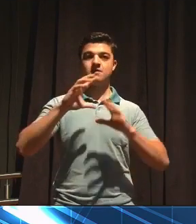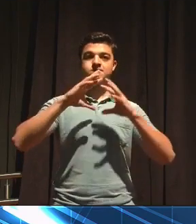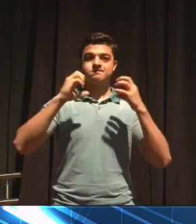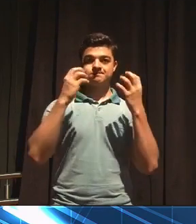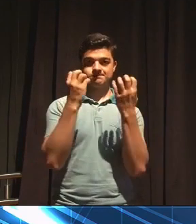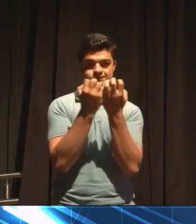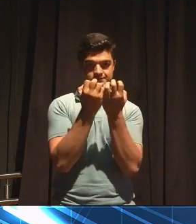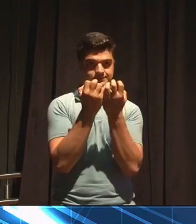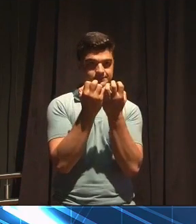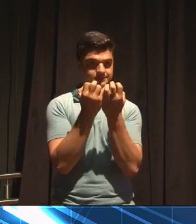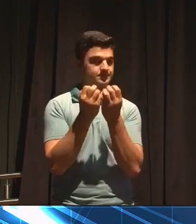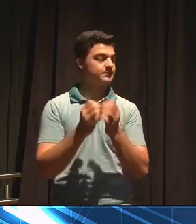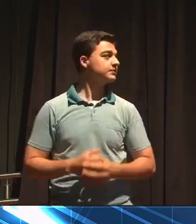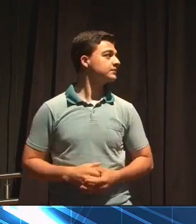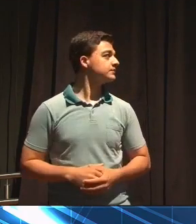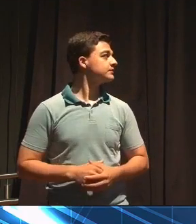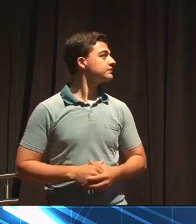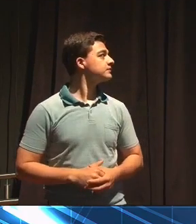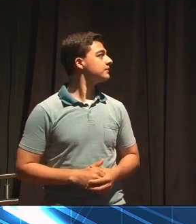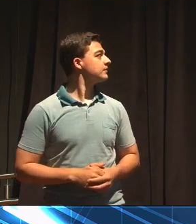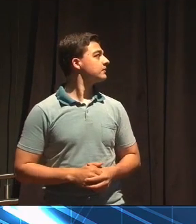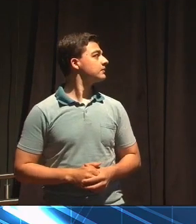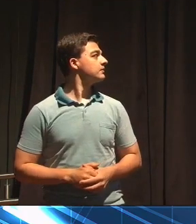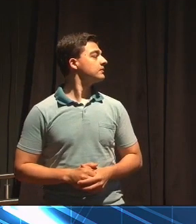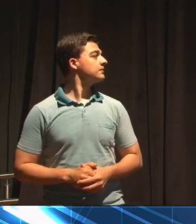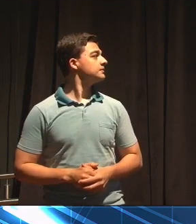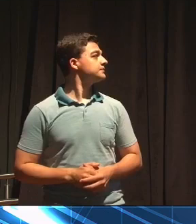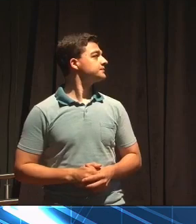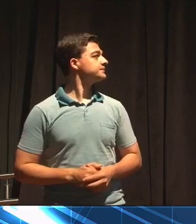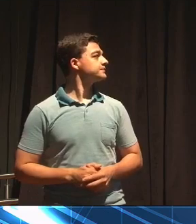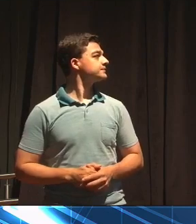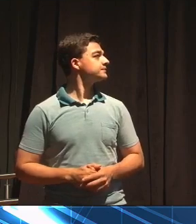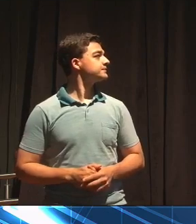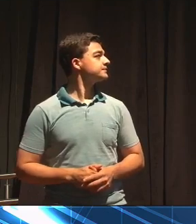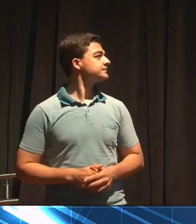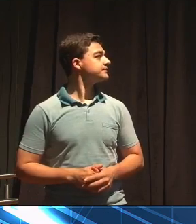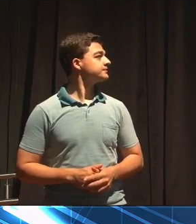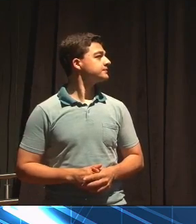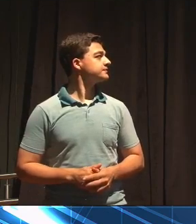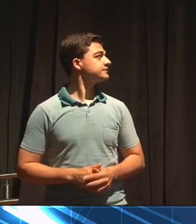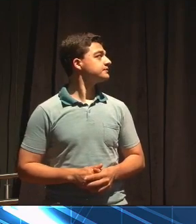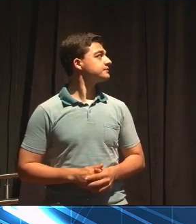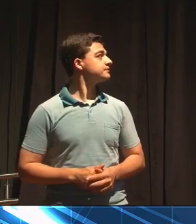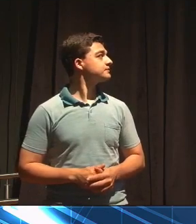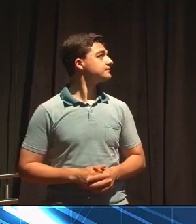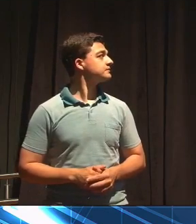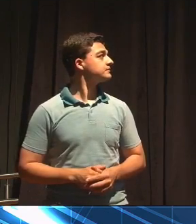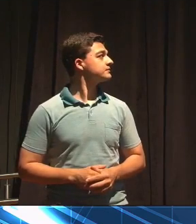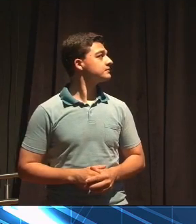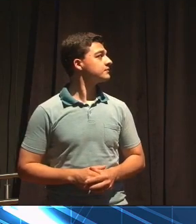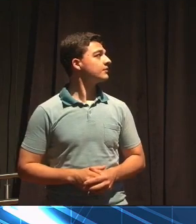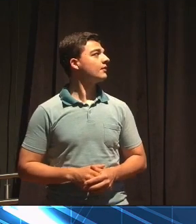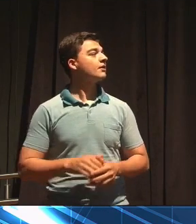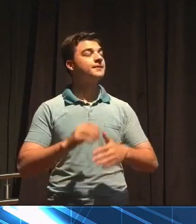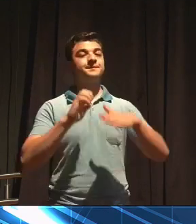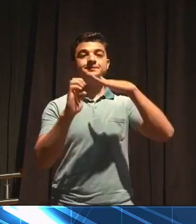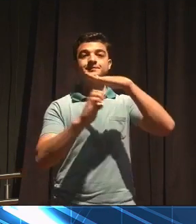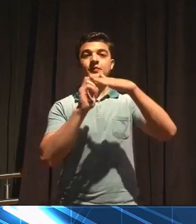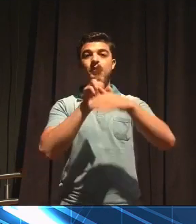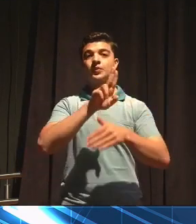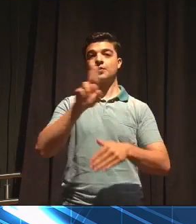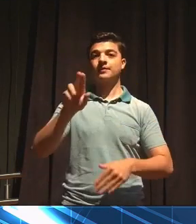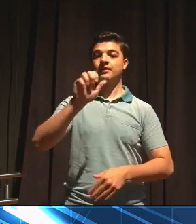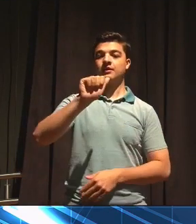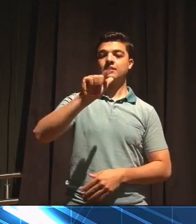distribuídas. Então, a ideia aqui, então, é falar um pouco do histórico da Agibank, como é que a Agibank chegou aí nos últimos anos